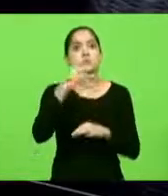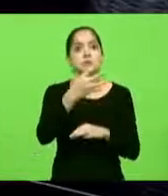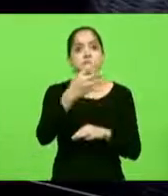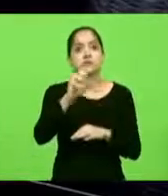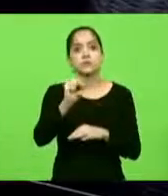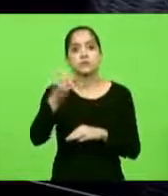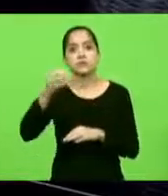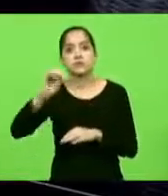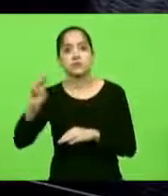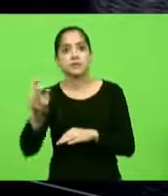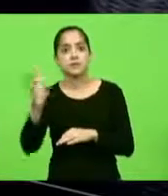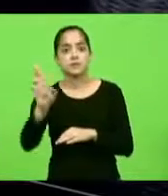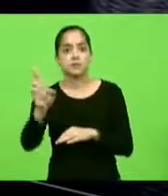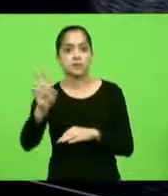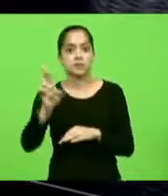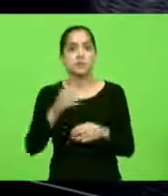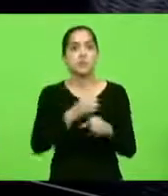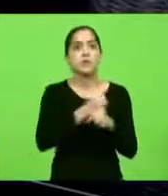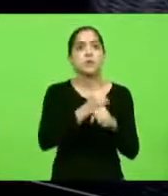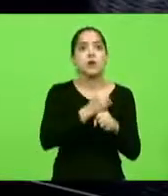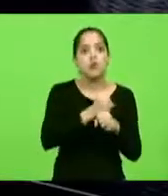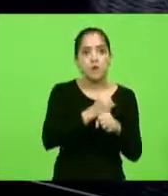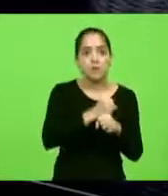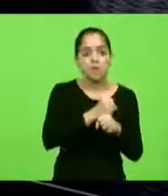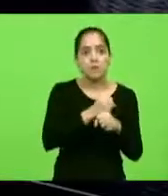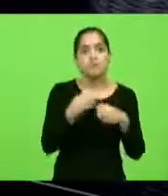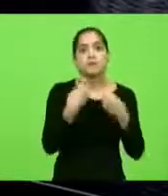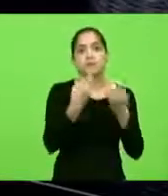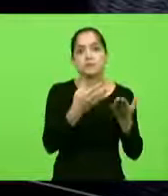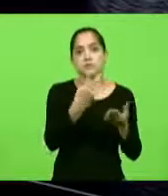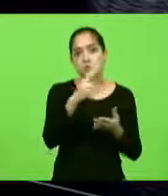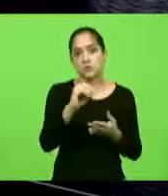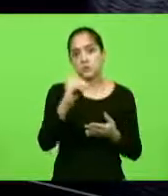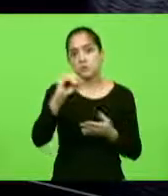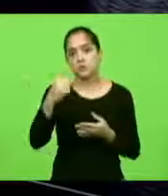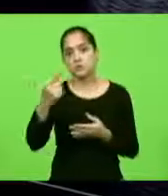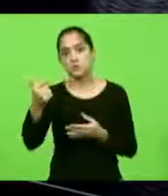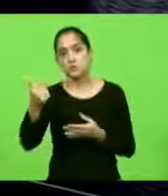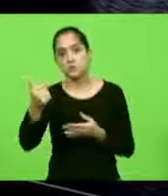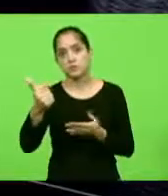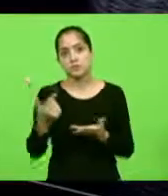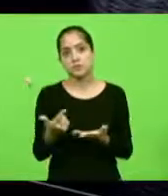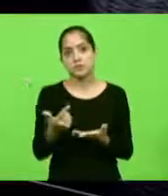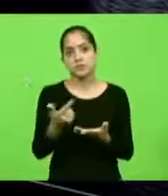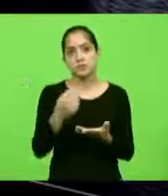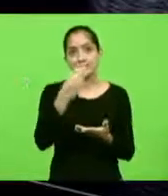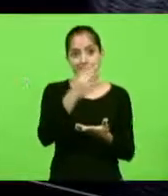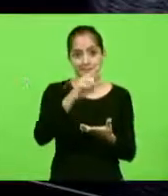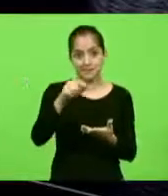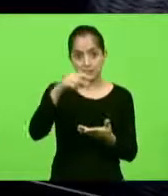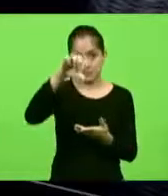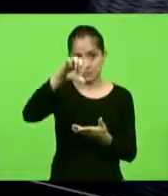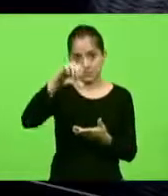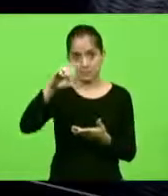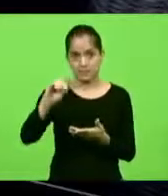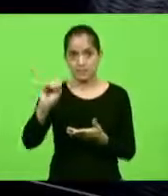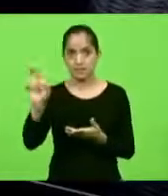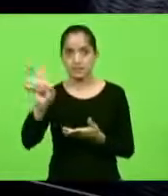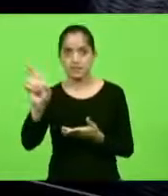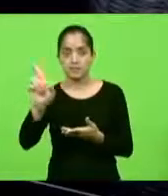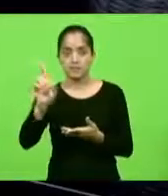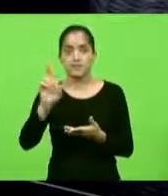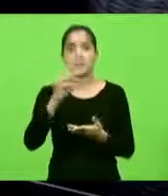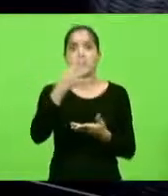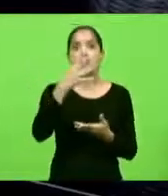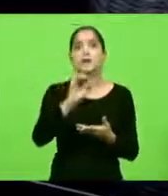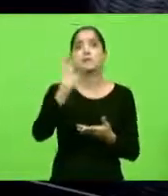sido entregue em 2012. Só de tarifa 2,70 foi para 3,90. 40% de reajuste na tarifa.